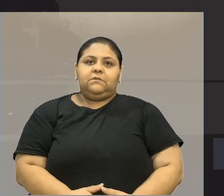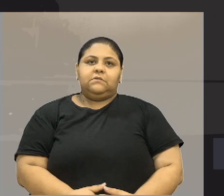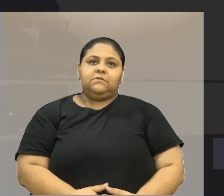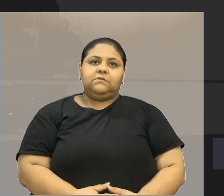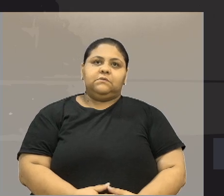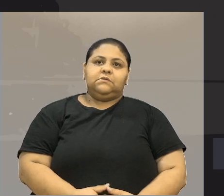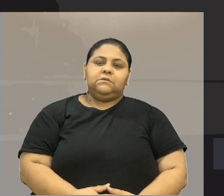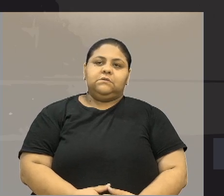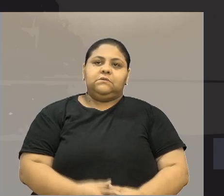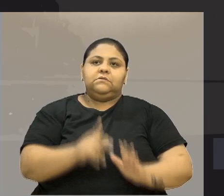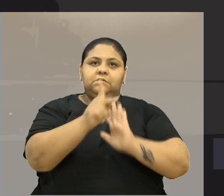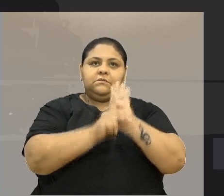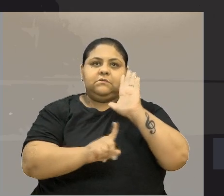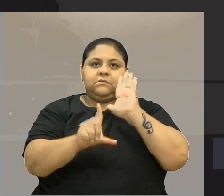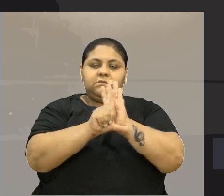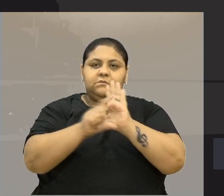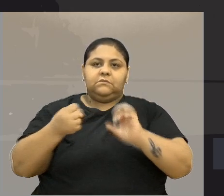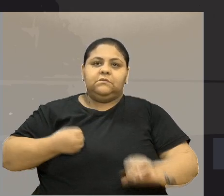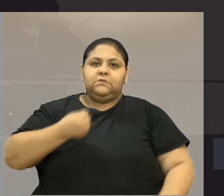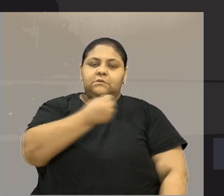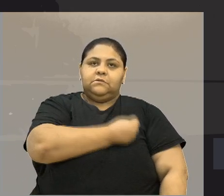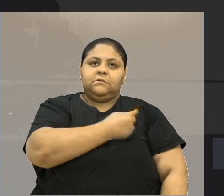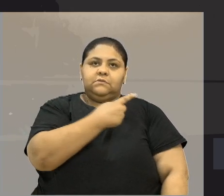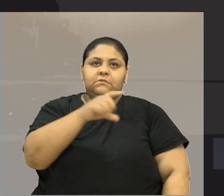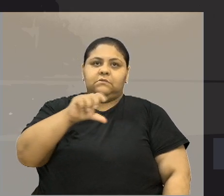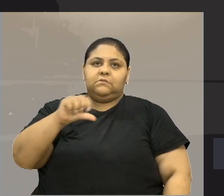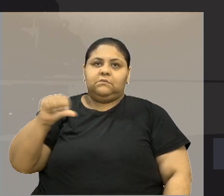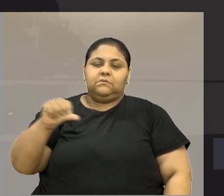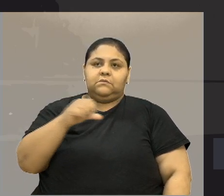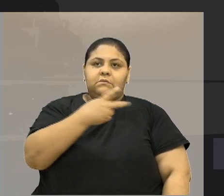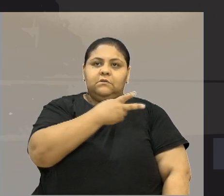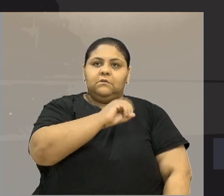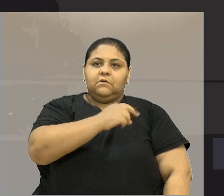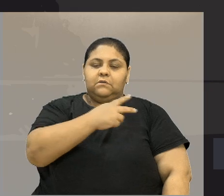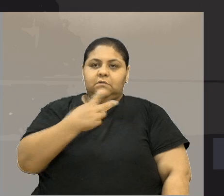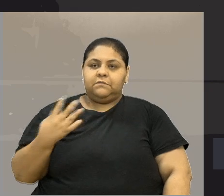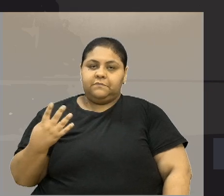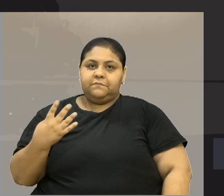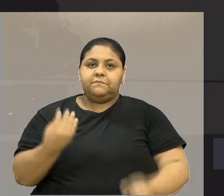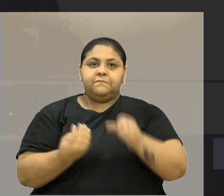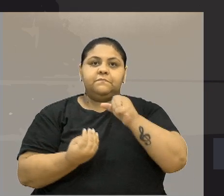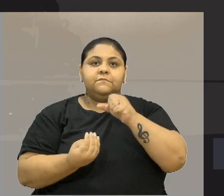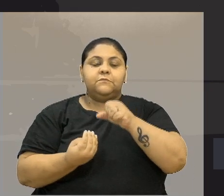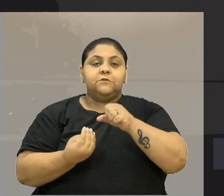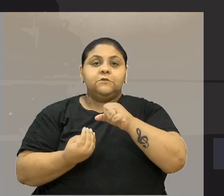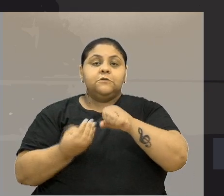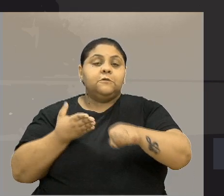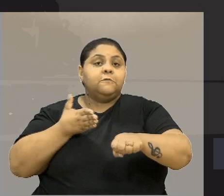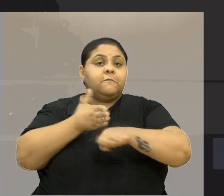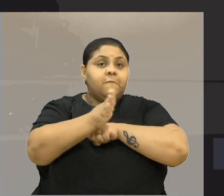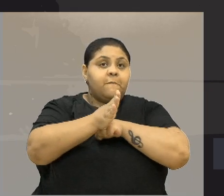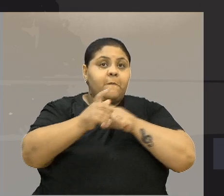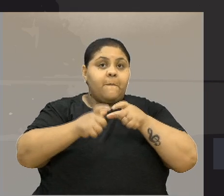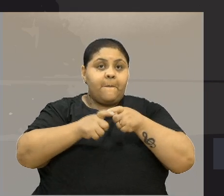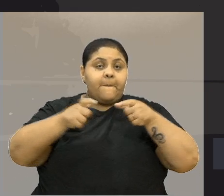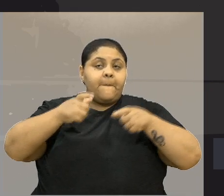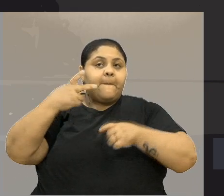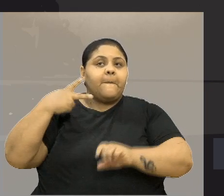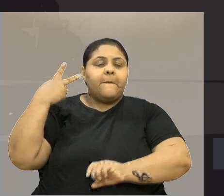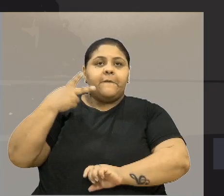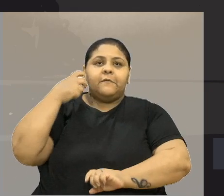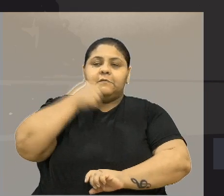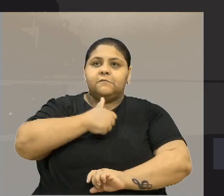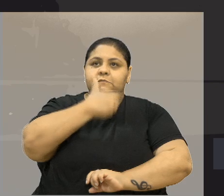O projeto de lei nº 199-2024 foi aprovado por unanimidade das vereadoras e